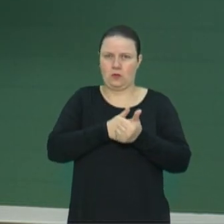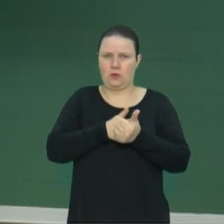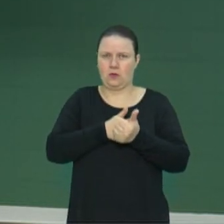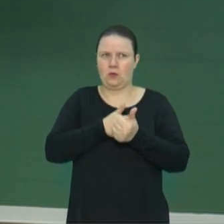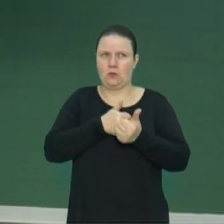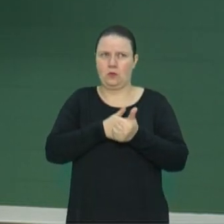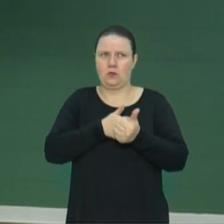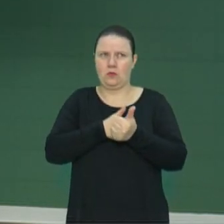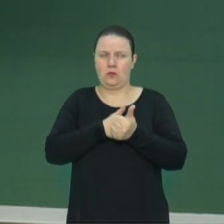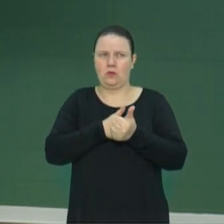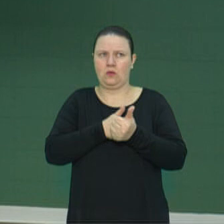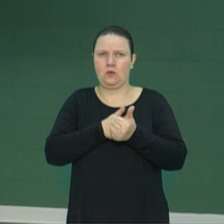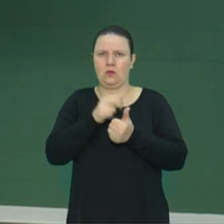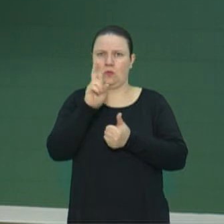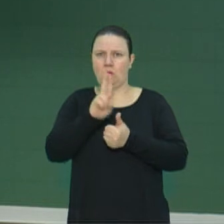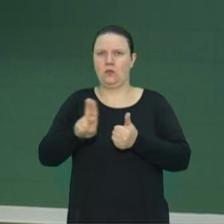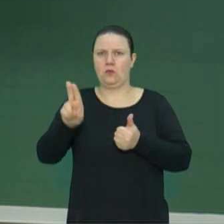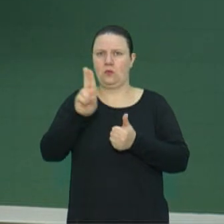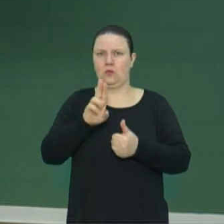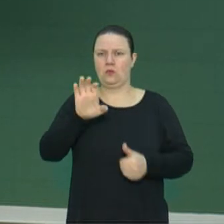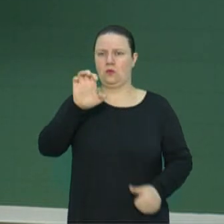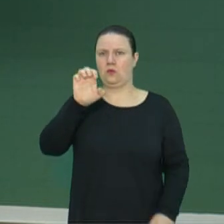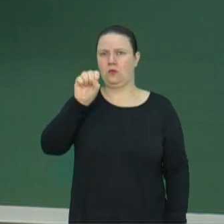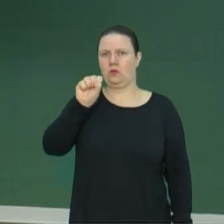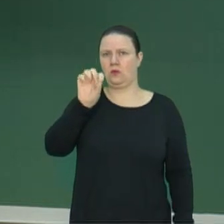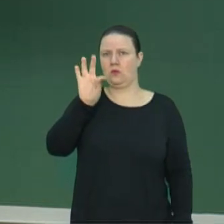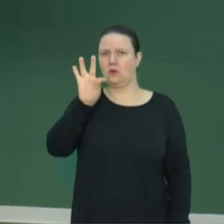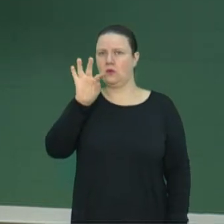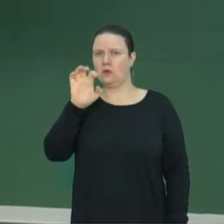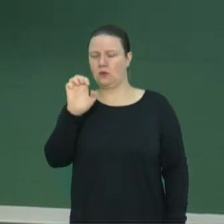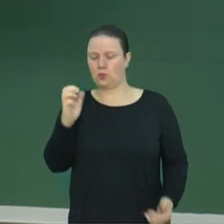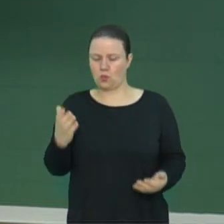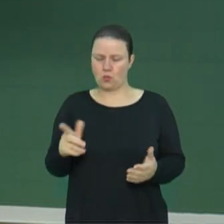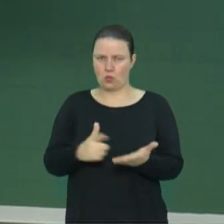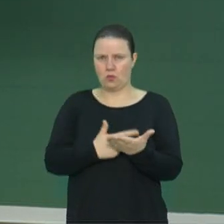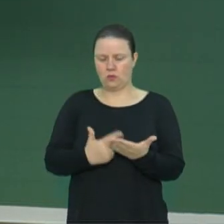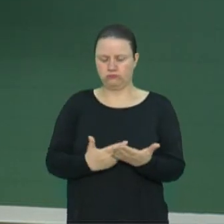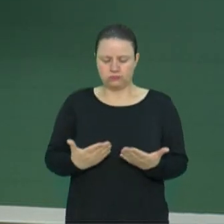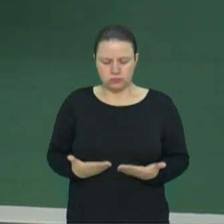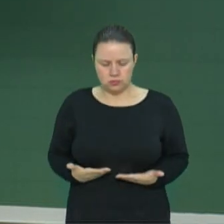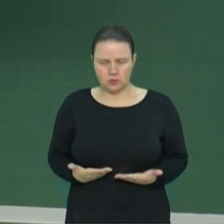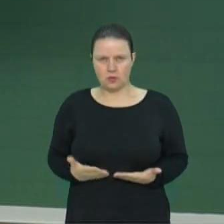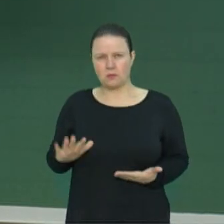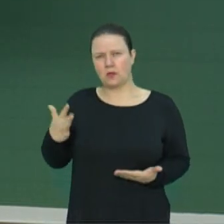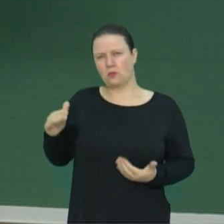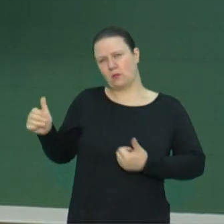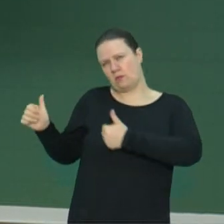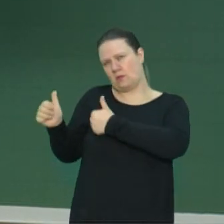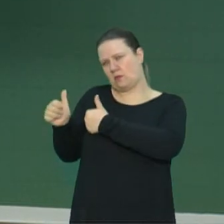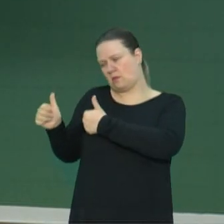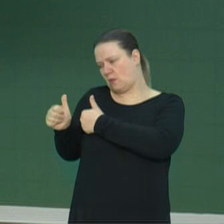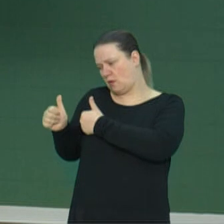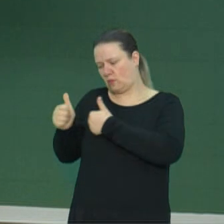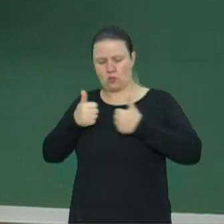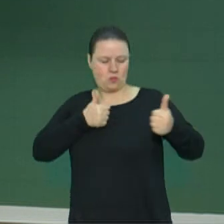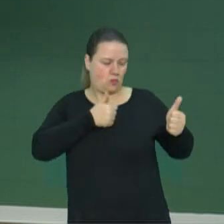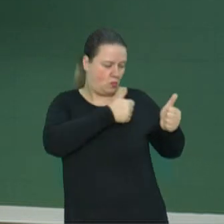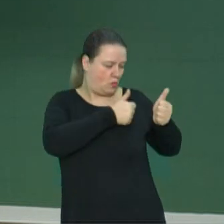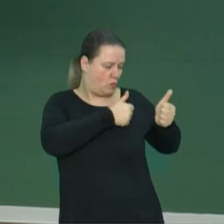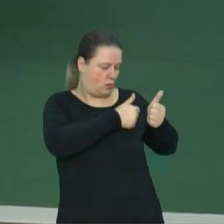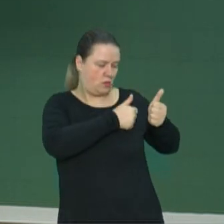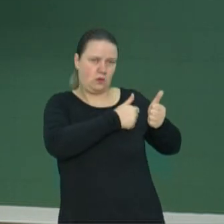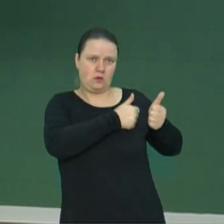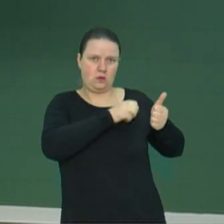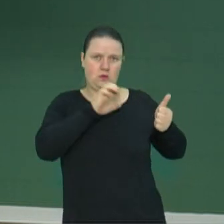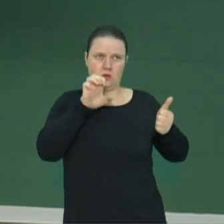de quem está falando, eu uso este. Quando está mais ou menos perto, eu uso esse, ou essos,